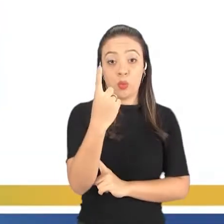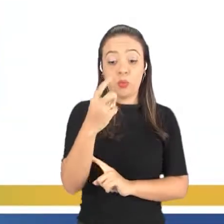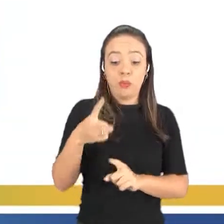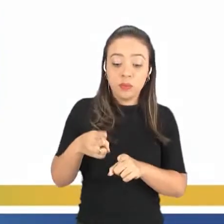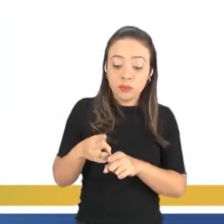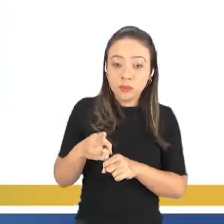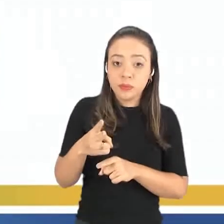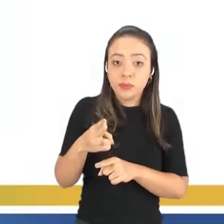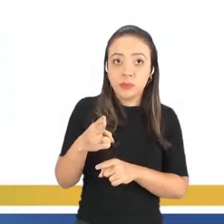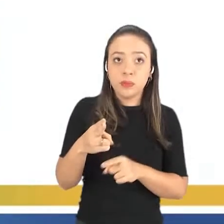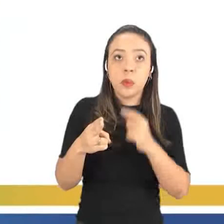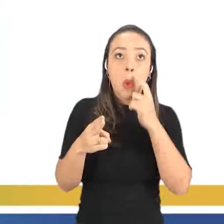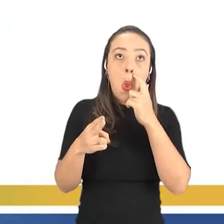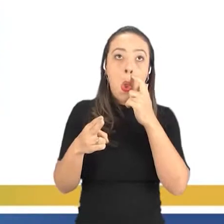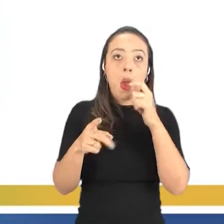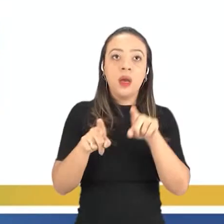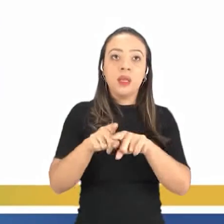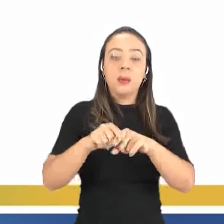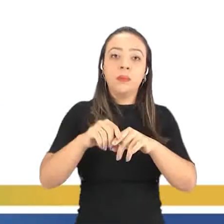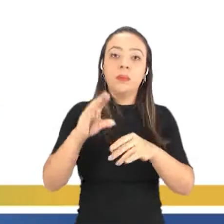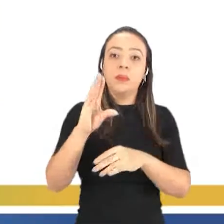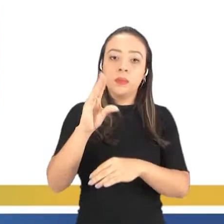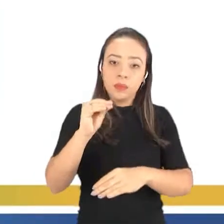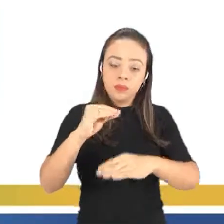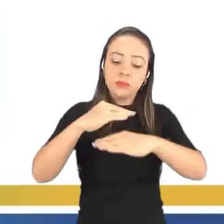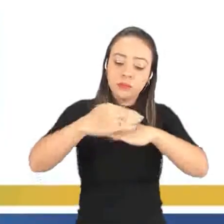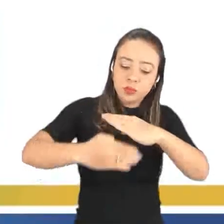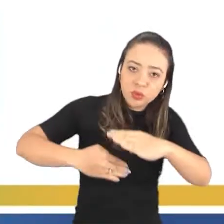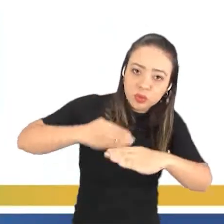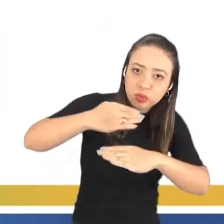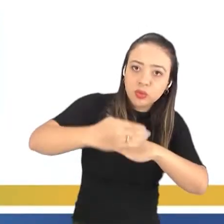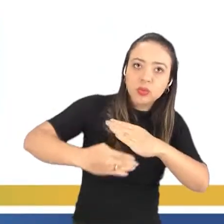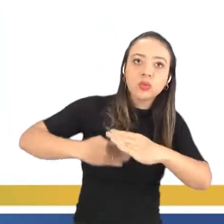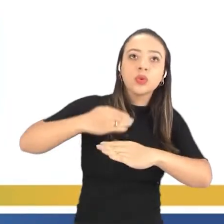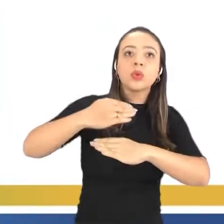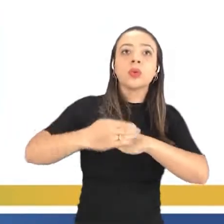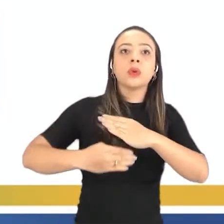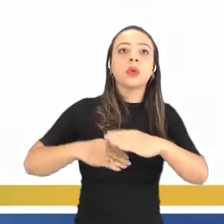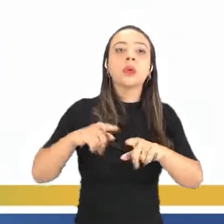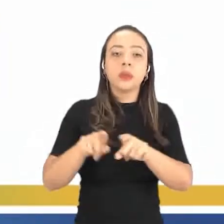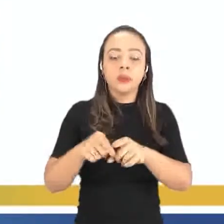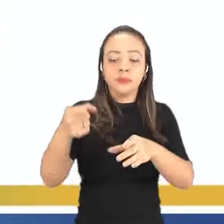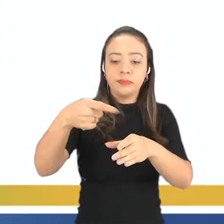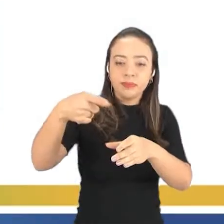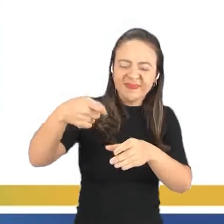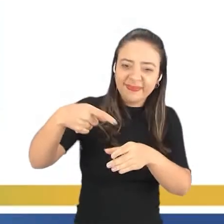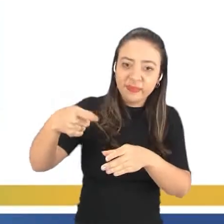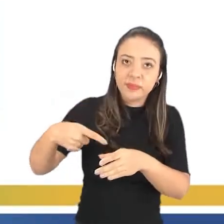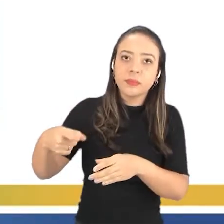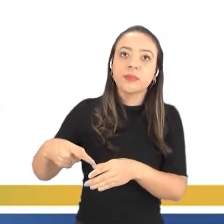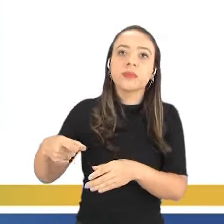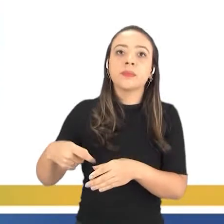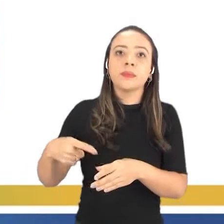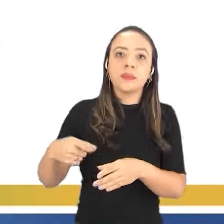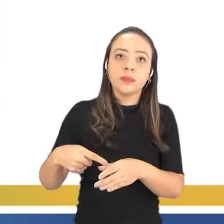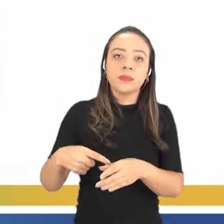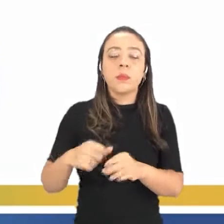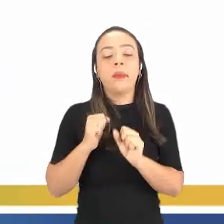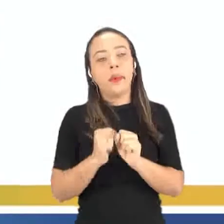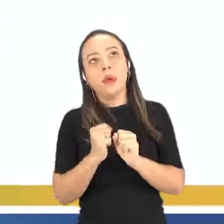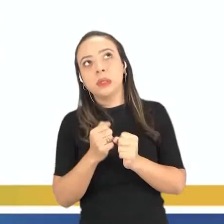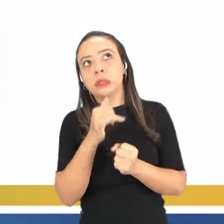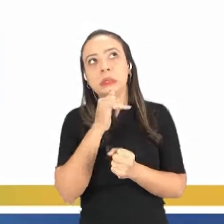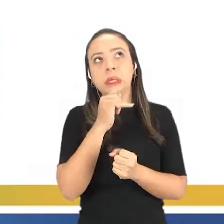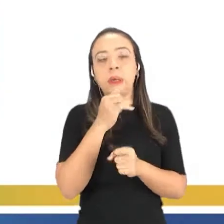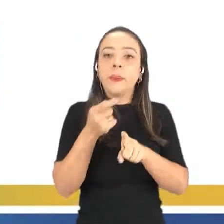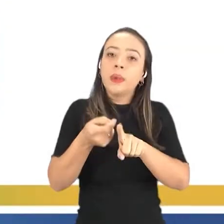um durex, uma fita aí para você utilizar na colagem, e sementes ou grãos de cereais, que podem